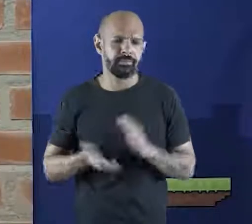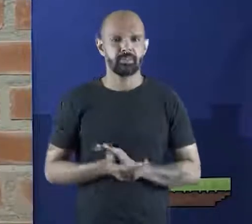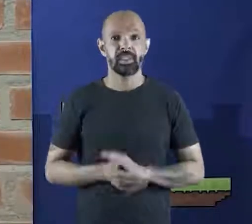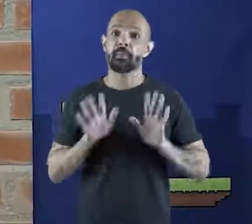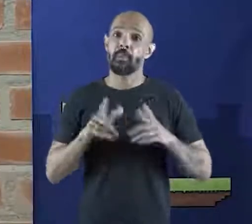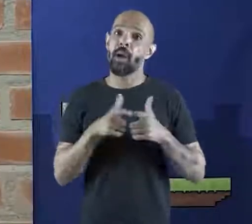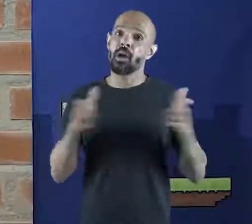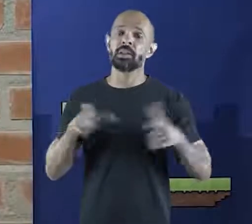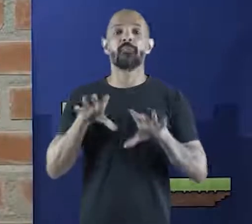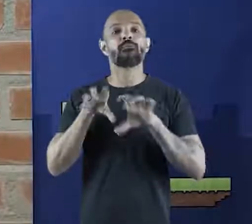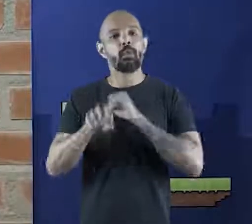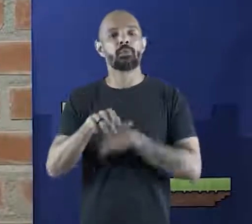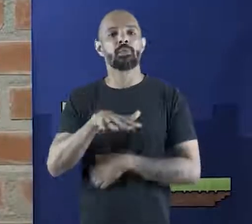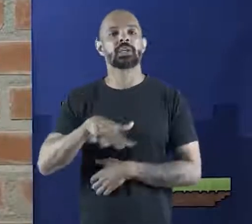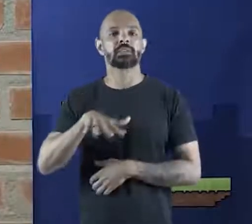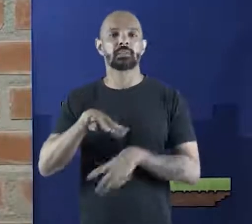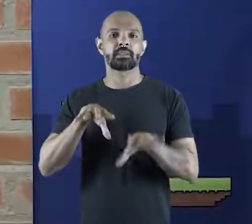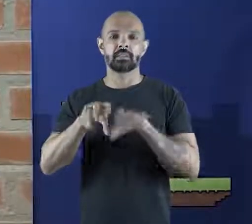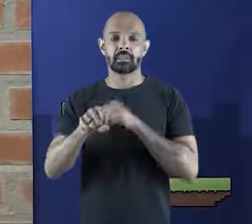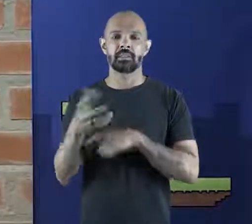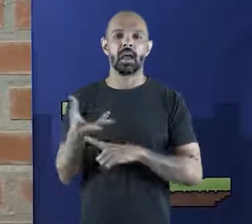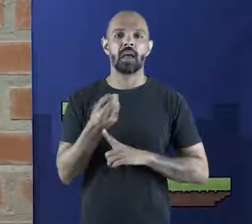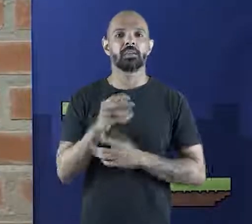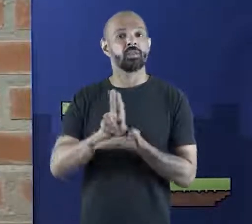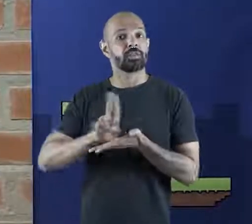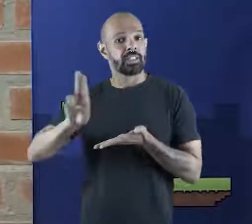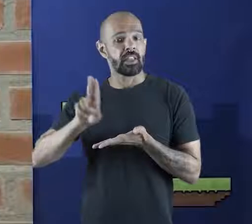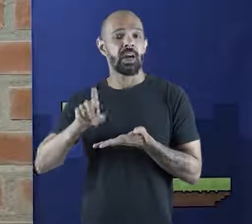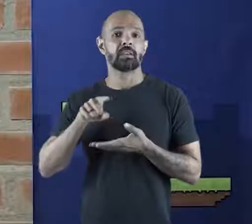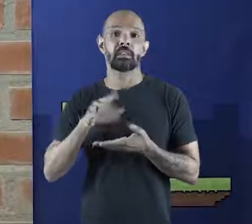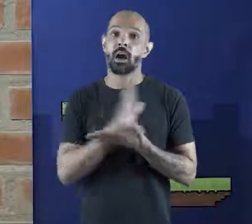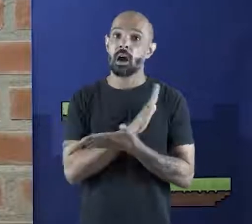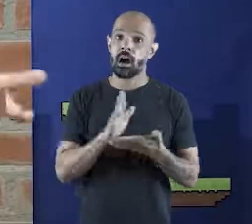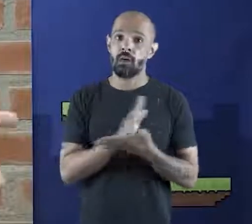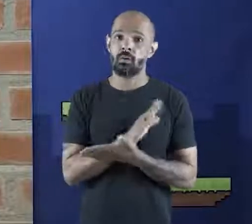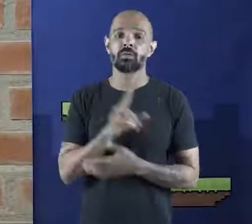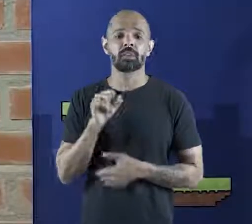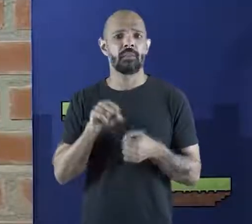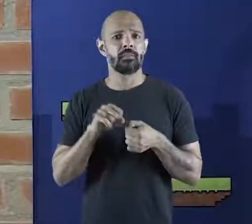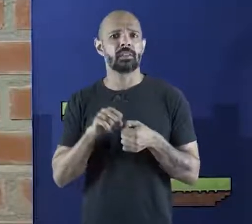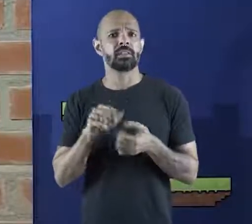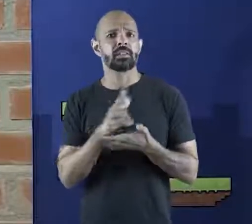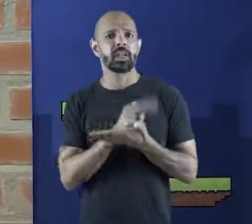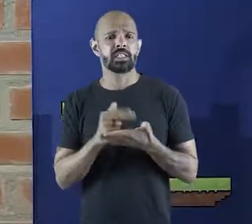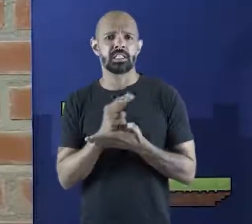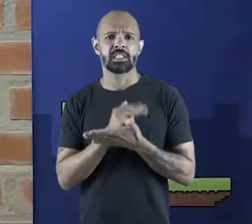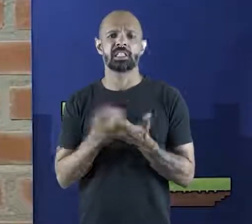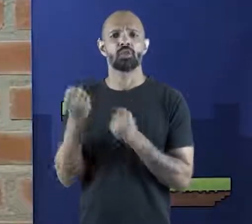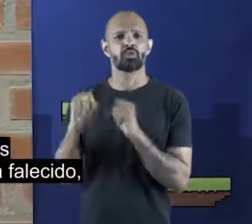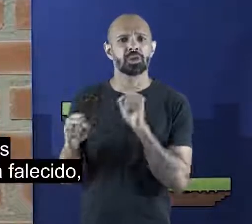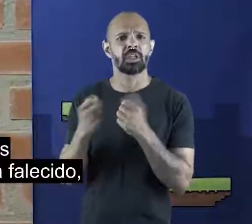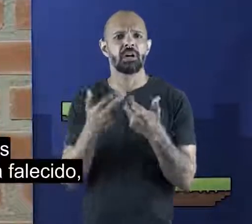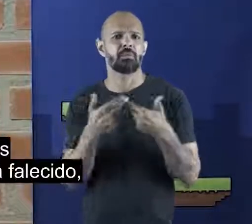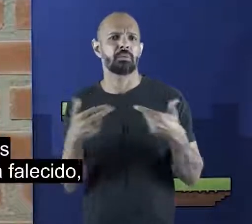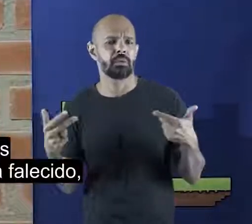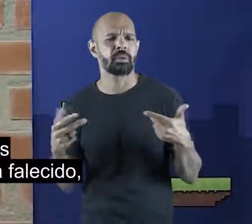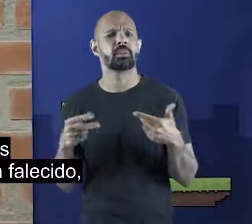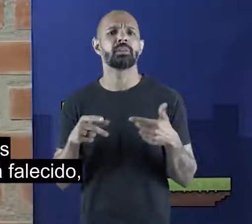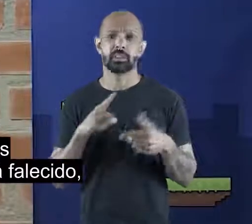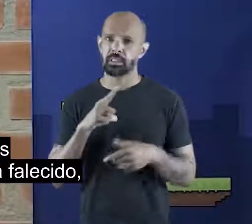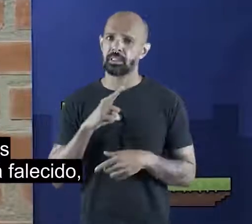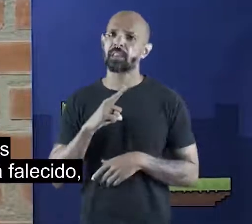Mas normalmente eles têm uma formação artística numa universidade. Alguns, inclusive, fizeram até desenho industrial, essa coisa toda.